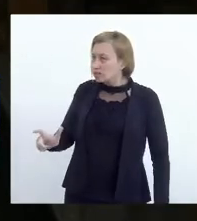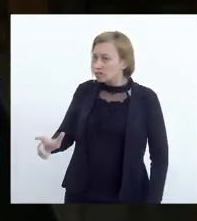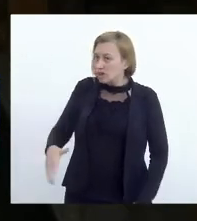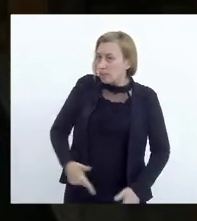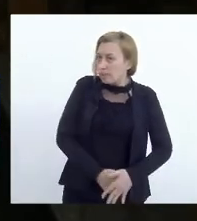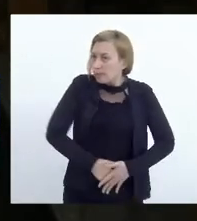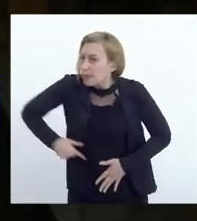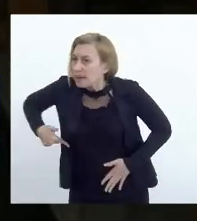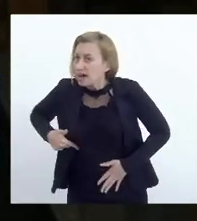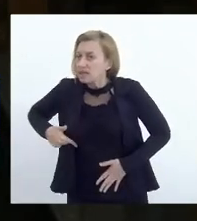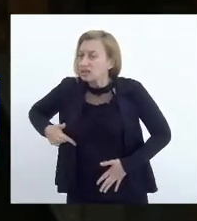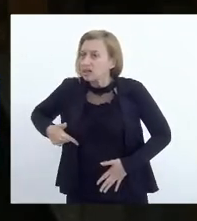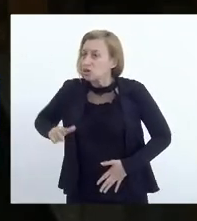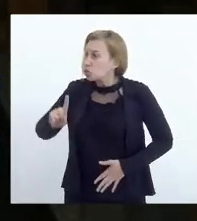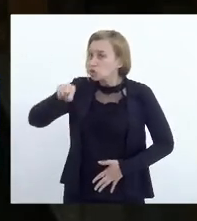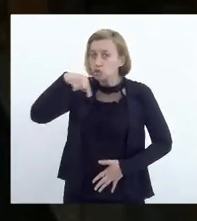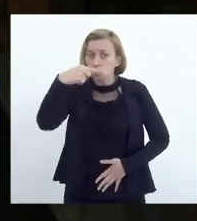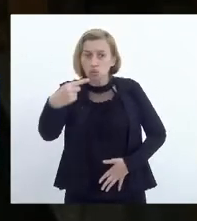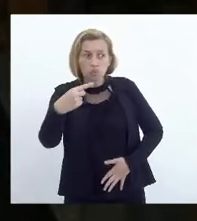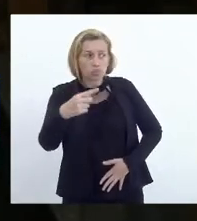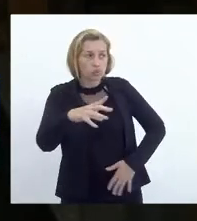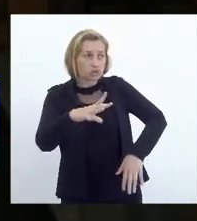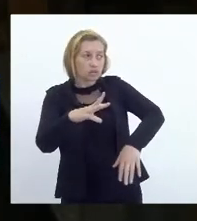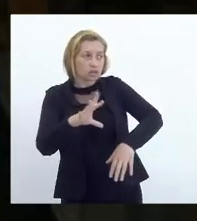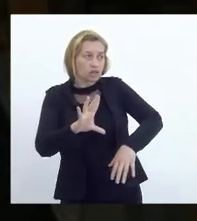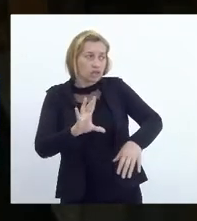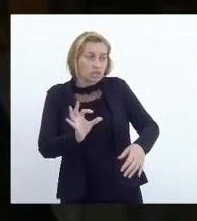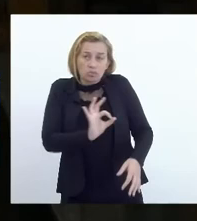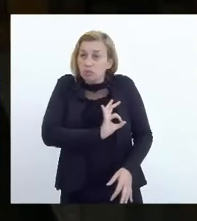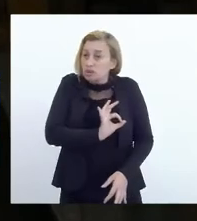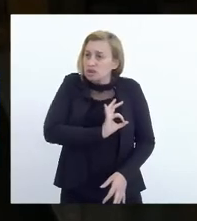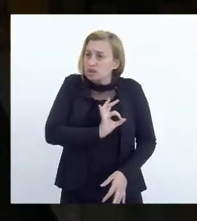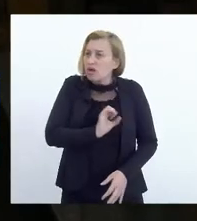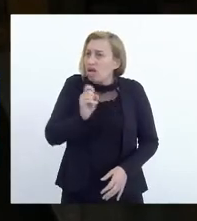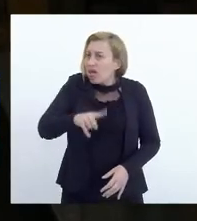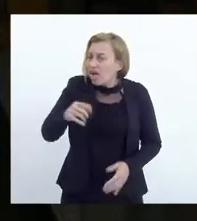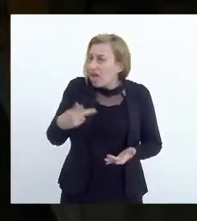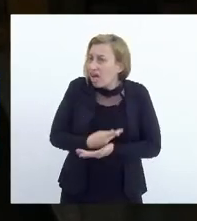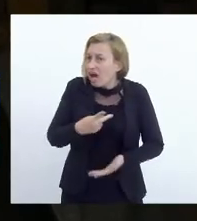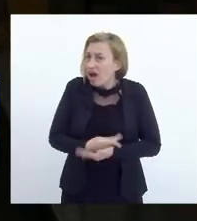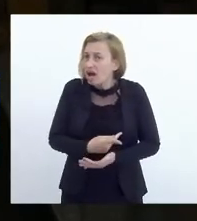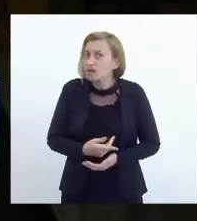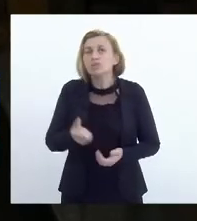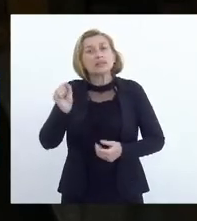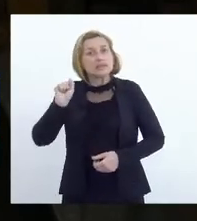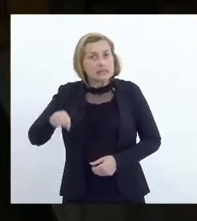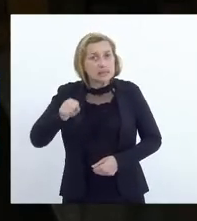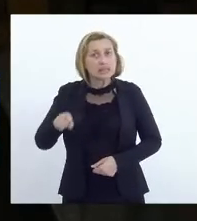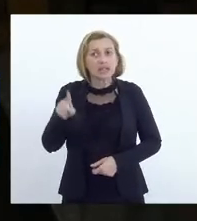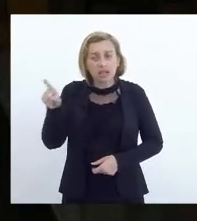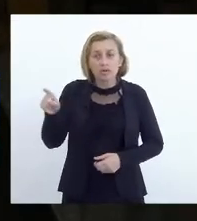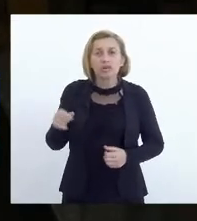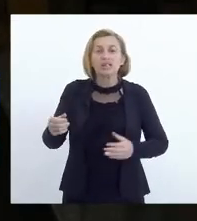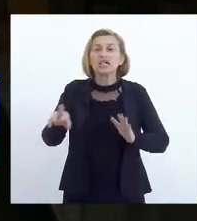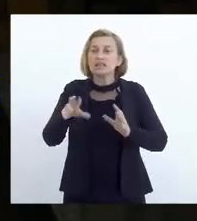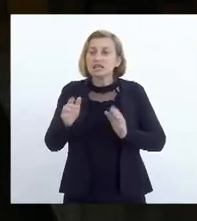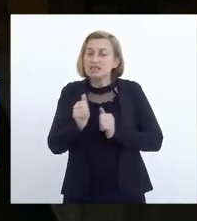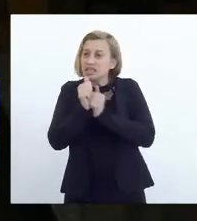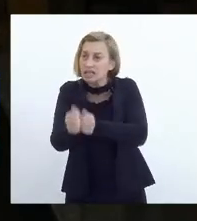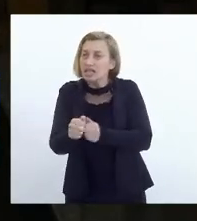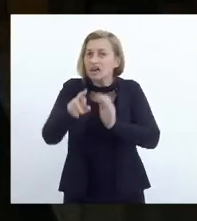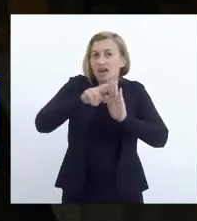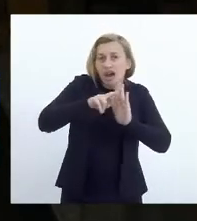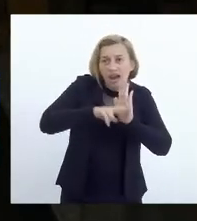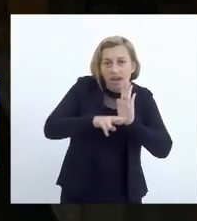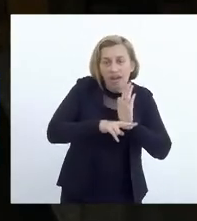da cintura dele ou de um dos seus seguranças é absolutamente impróprio. Ele deve, sim, seguir protocolos,